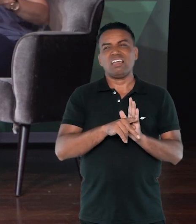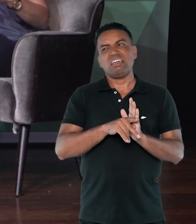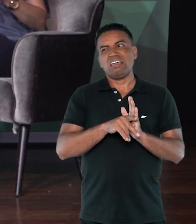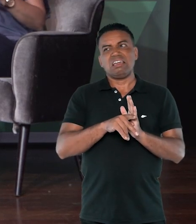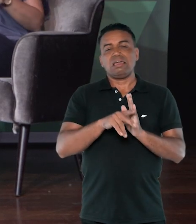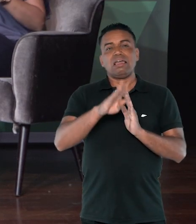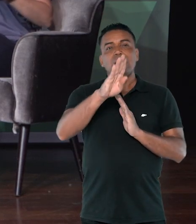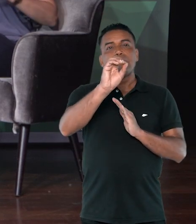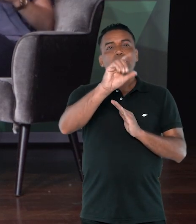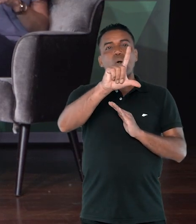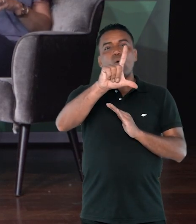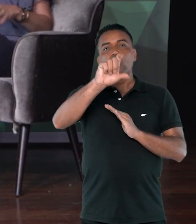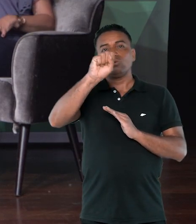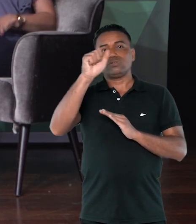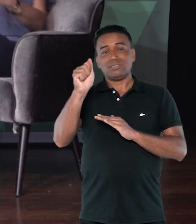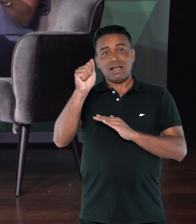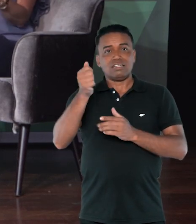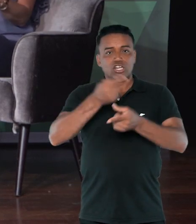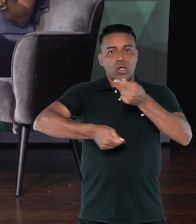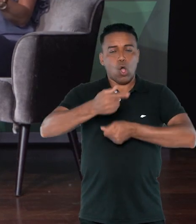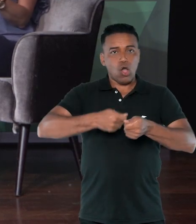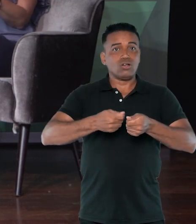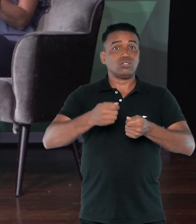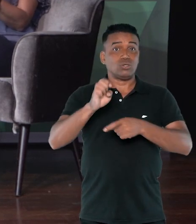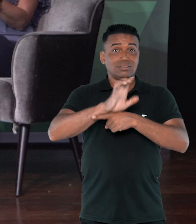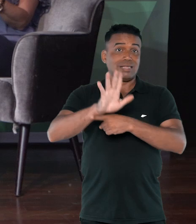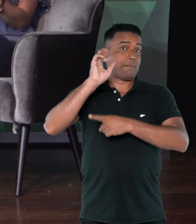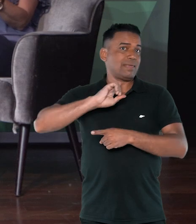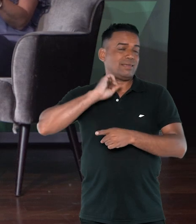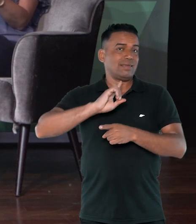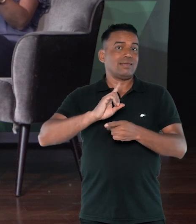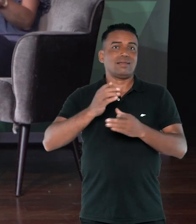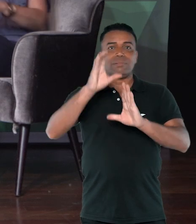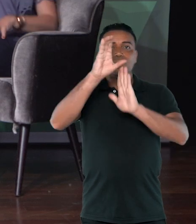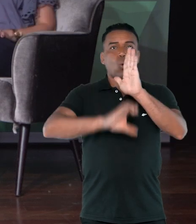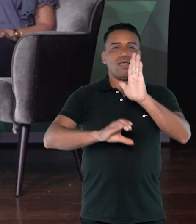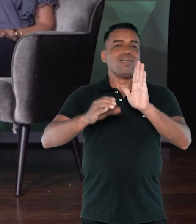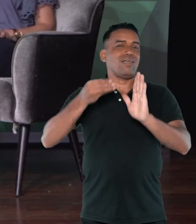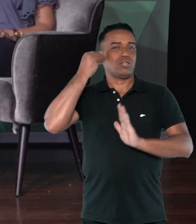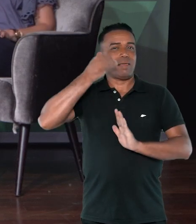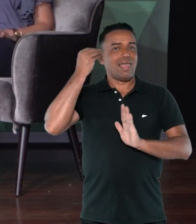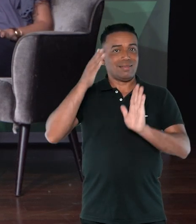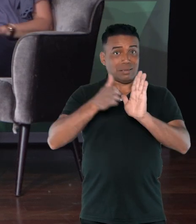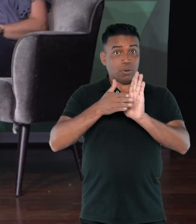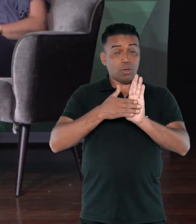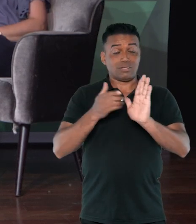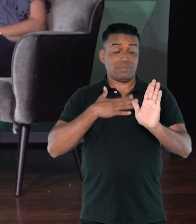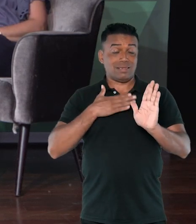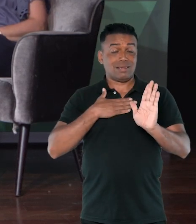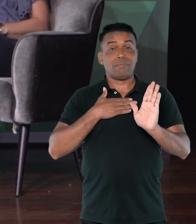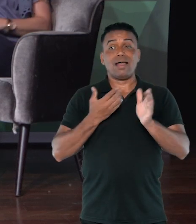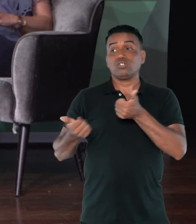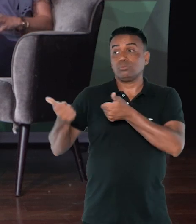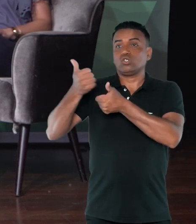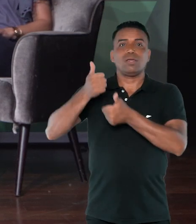para ela, e eu lembro de uma frase dela assim: seu texto é bom, mas você adjetiva muito. Continua adjetivando